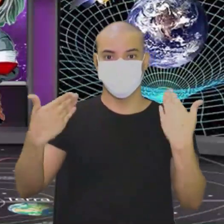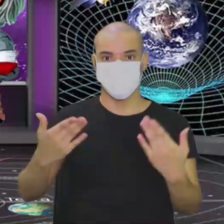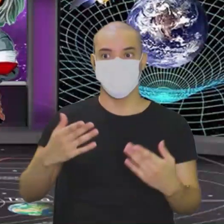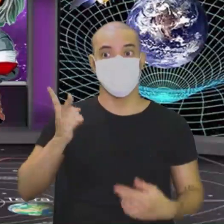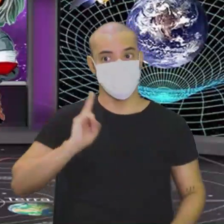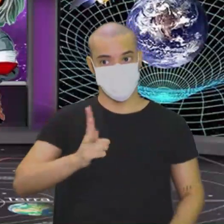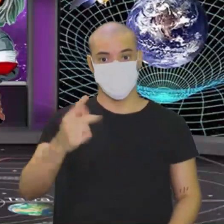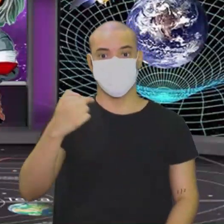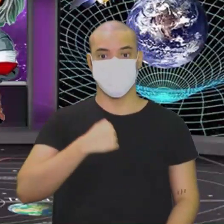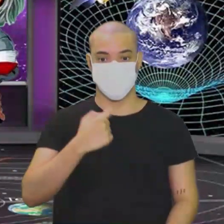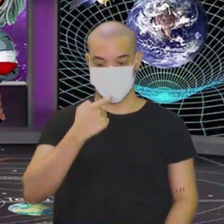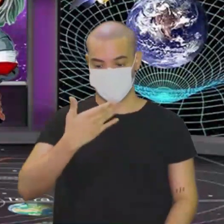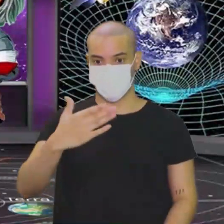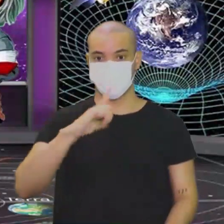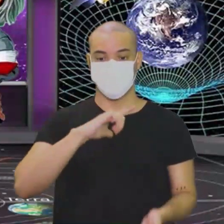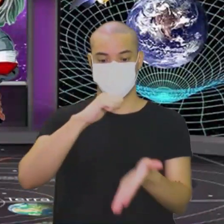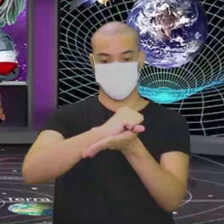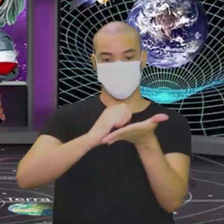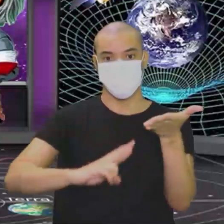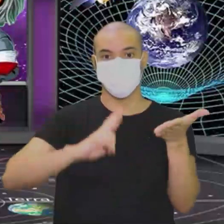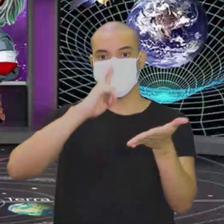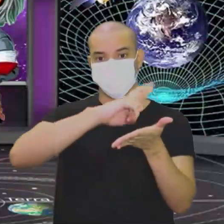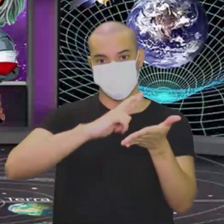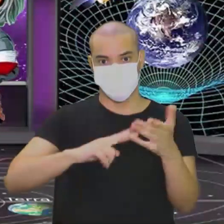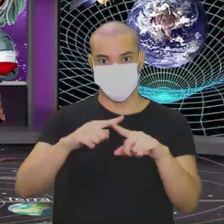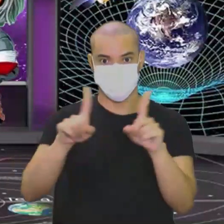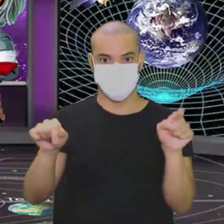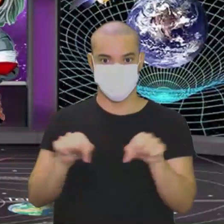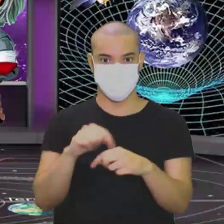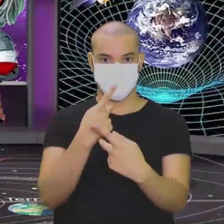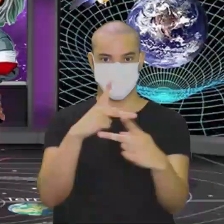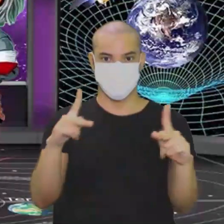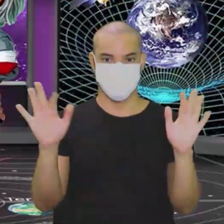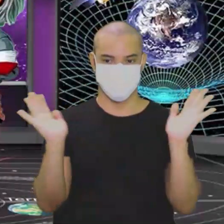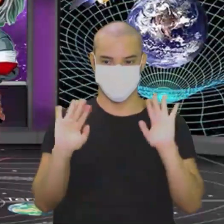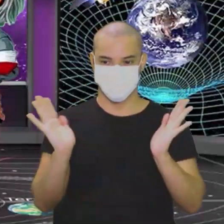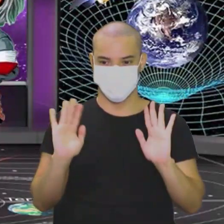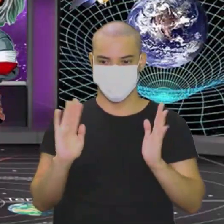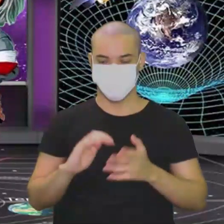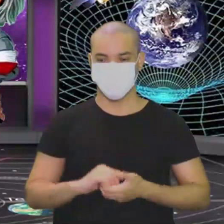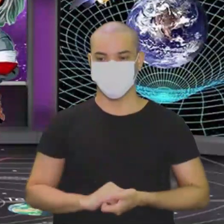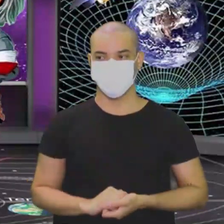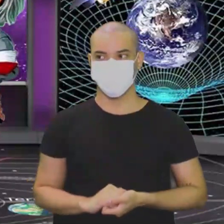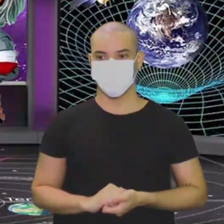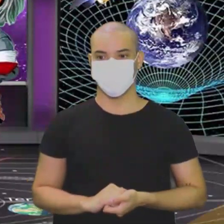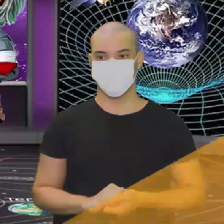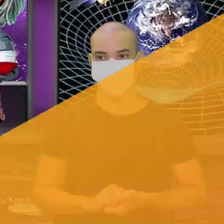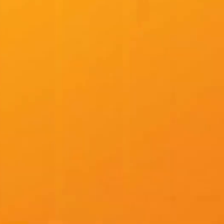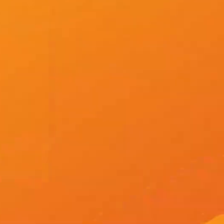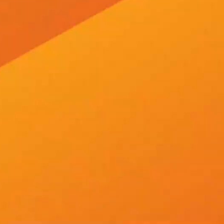fica comigo que daqui a pouco tem atividade de sala para vocês, ok? Tchau, tchau.